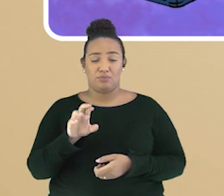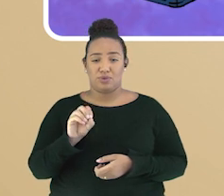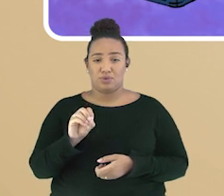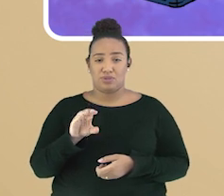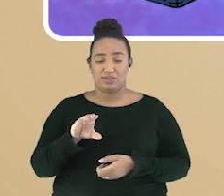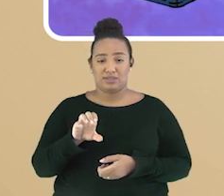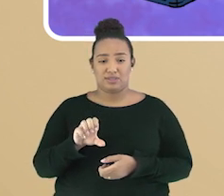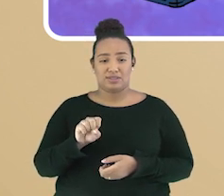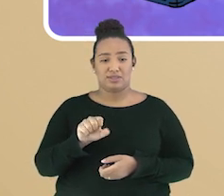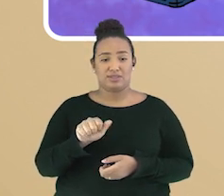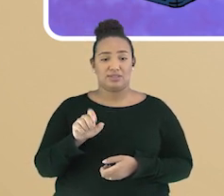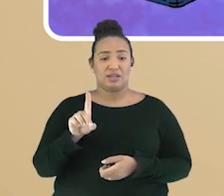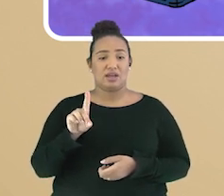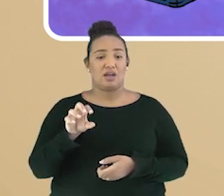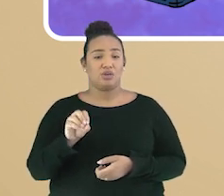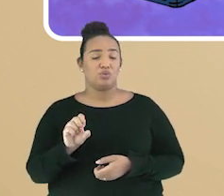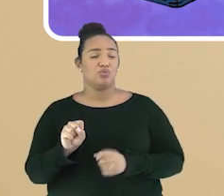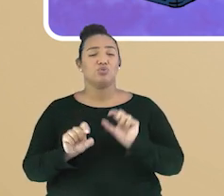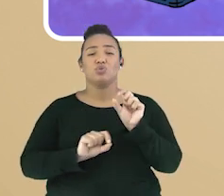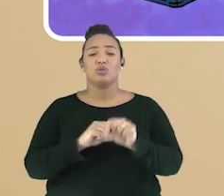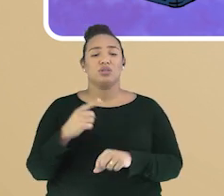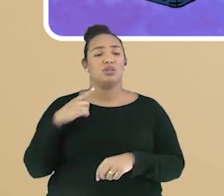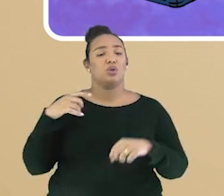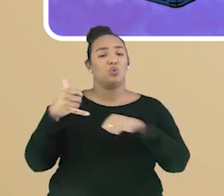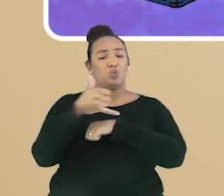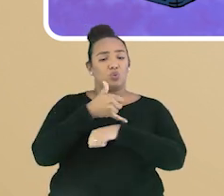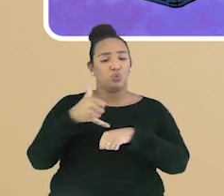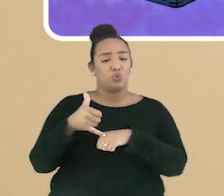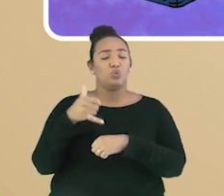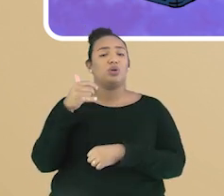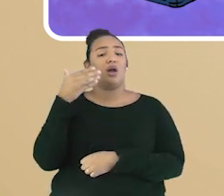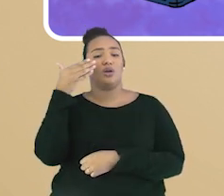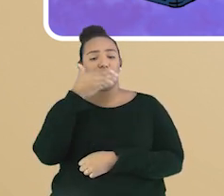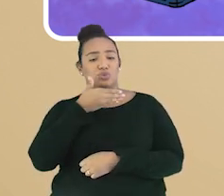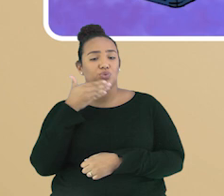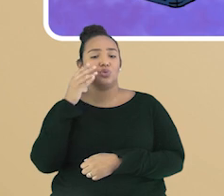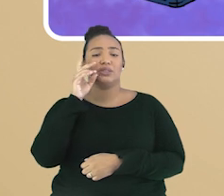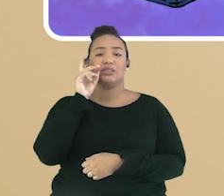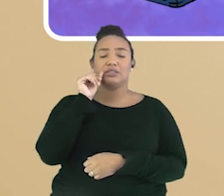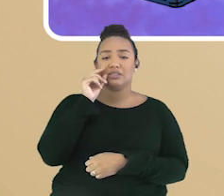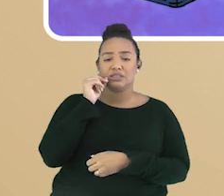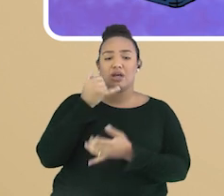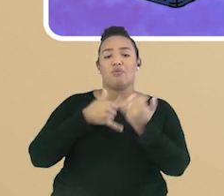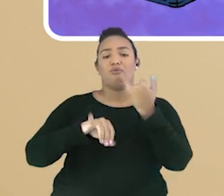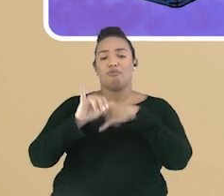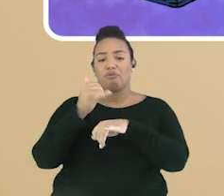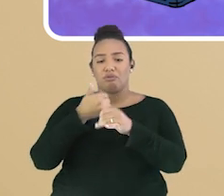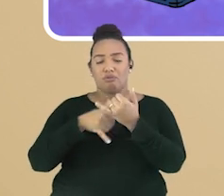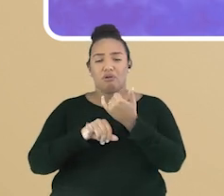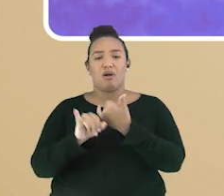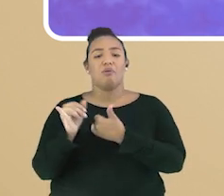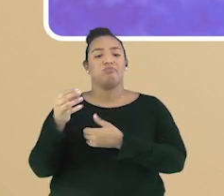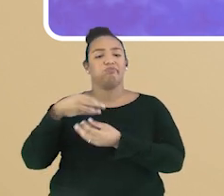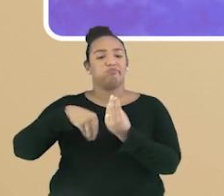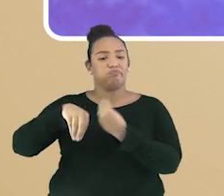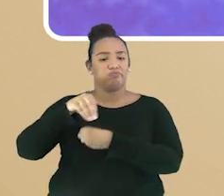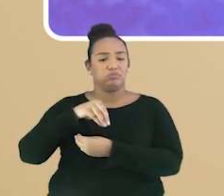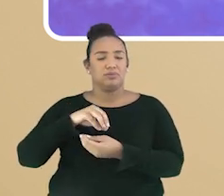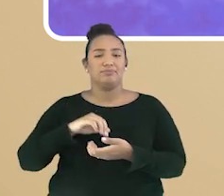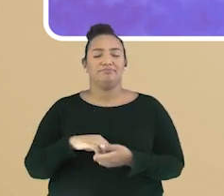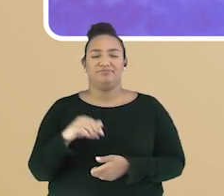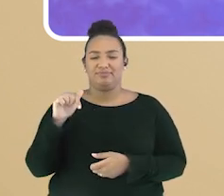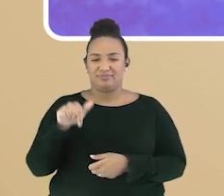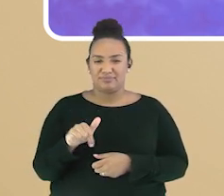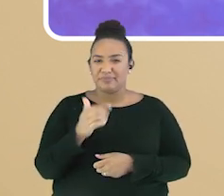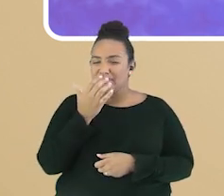gorduras ou açúcares e têm alto teor de sódio, além de aditivos e pouca fibra. Esses